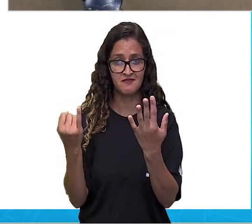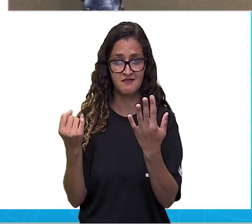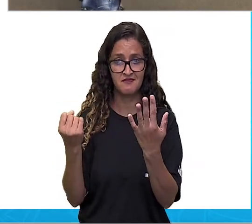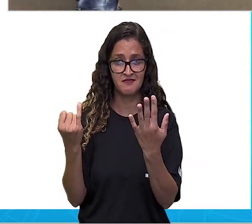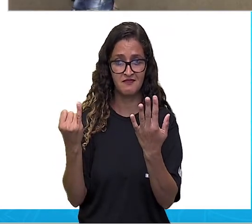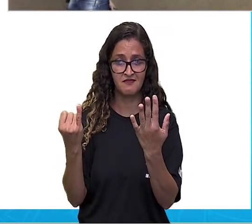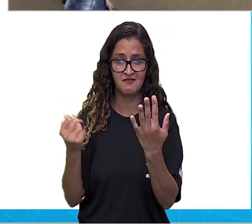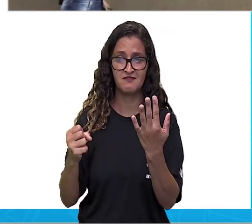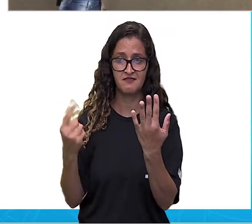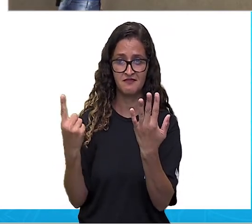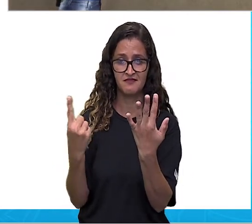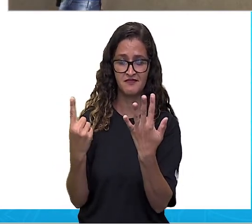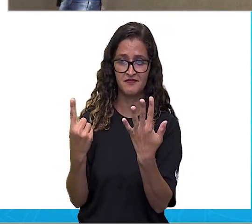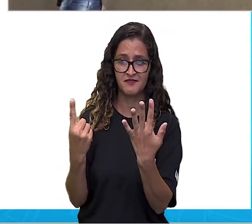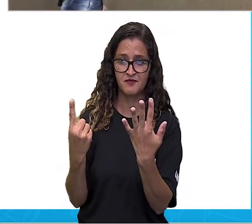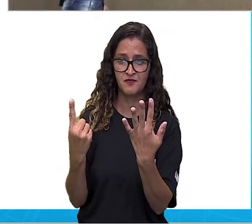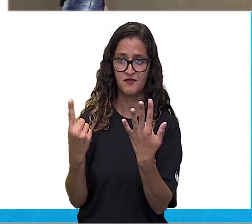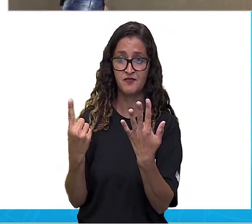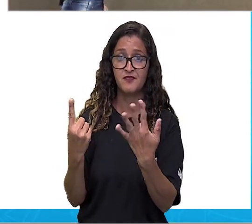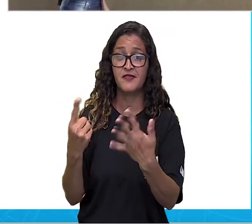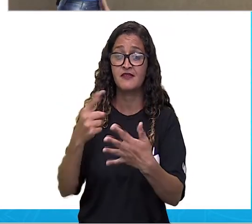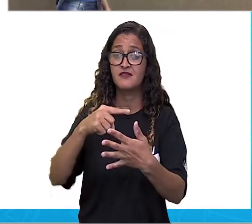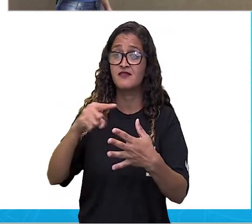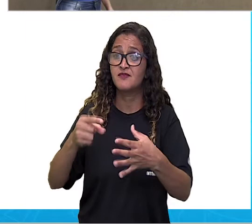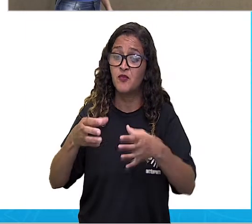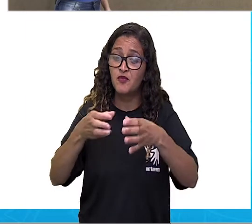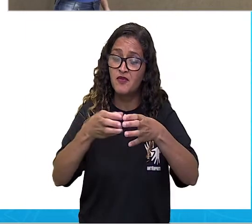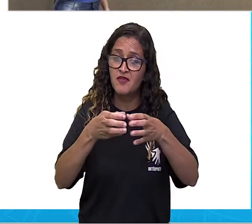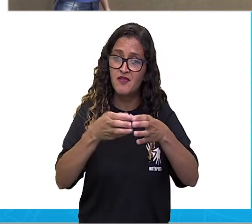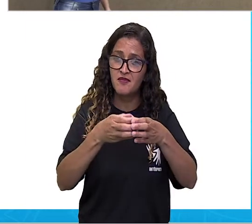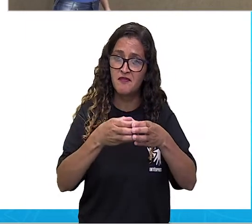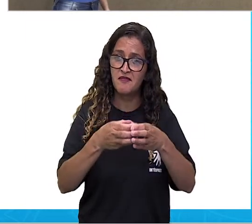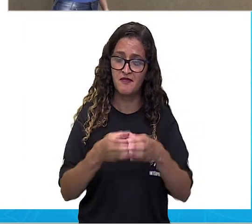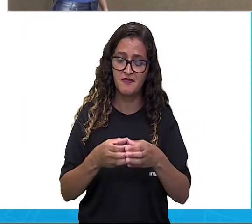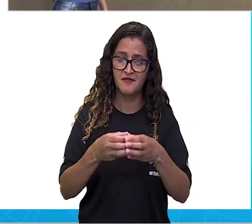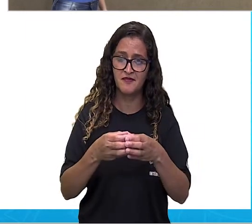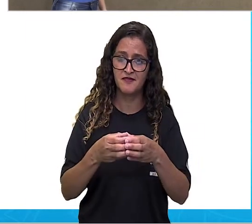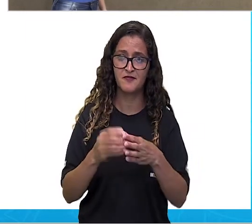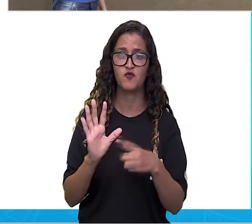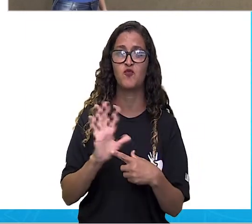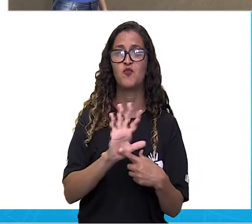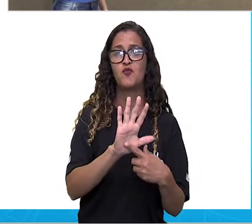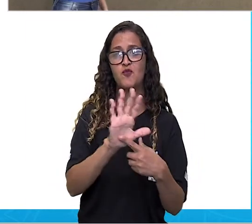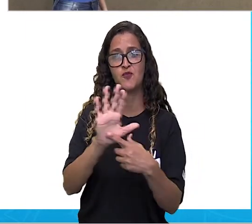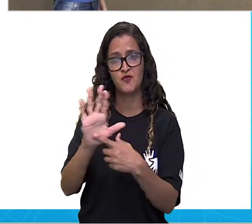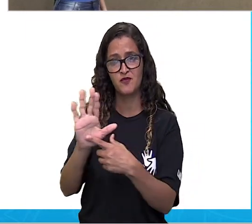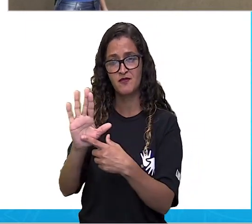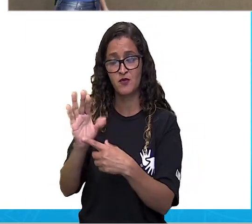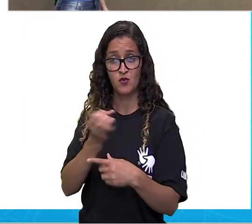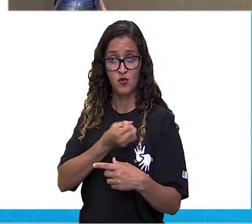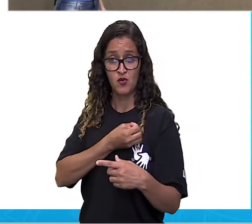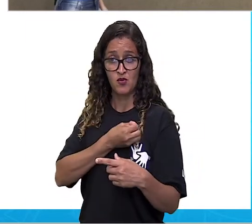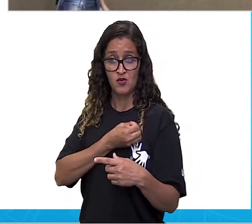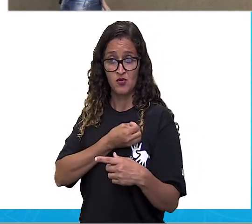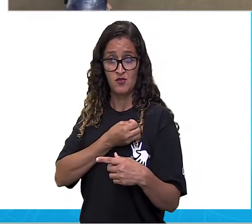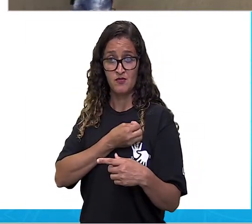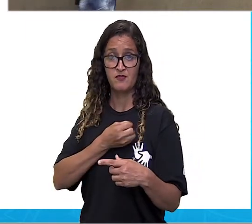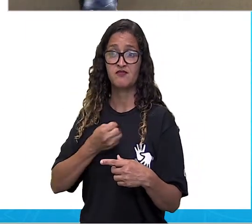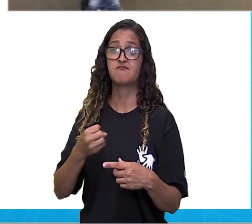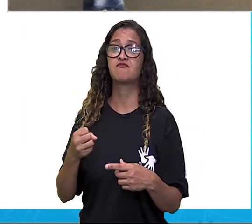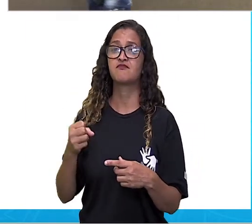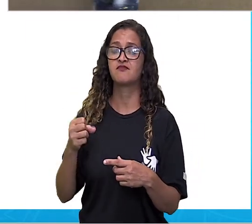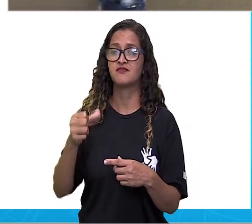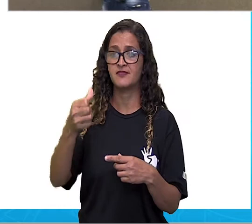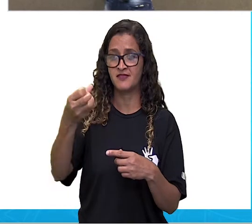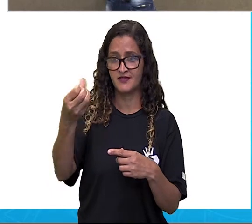seis. Seis elementos ali dentro daquele grupo. Nós vamos representar com o número 6, com seis